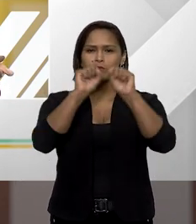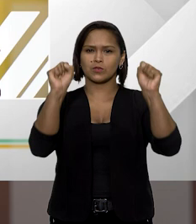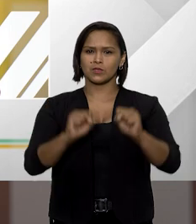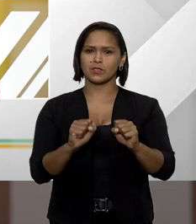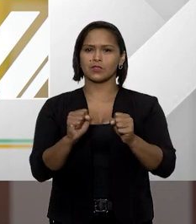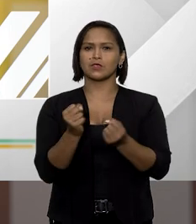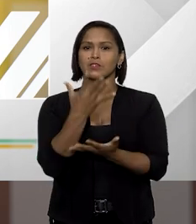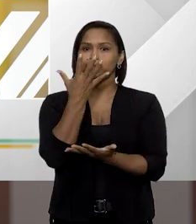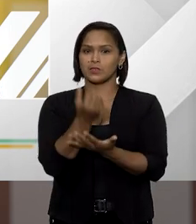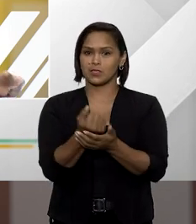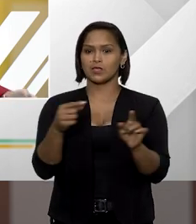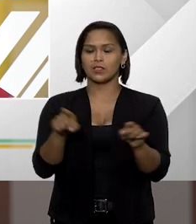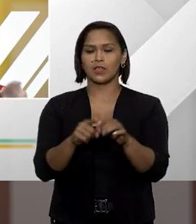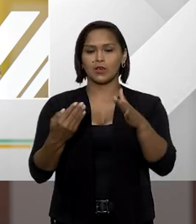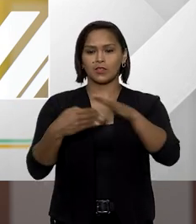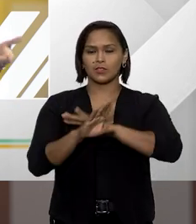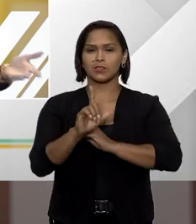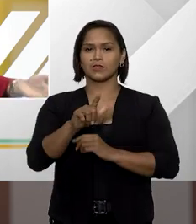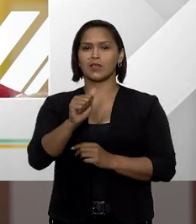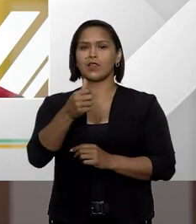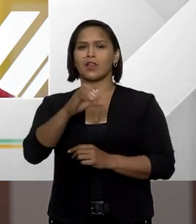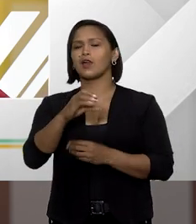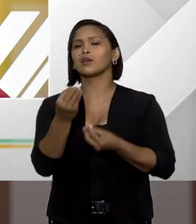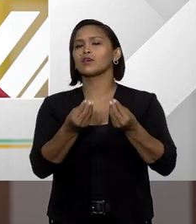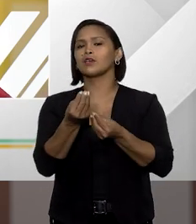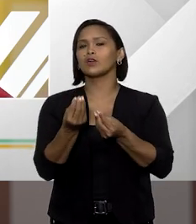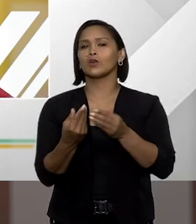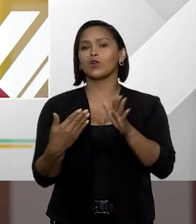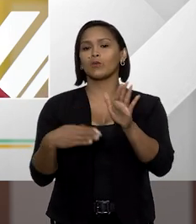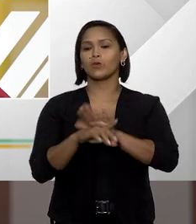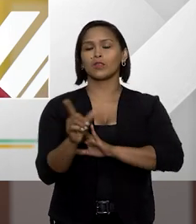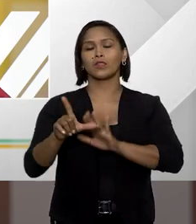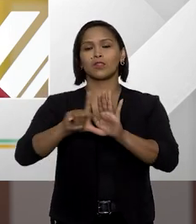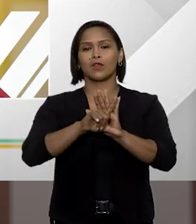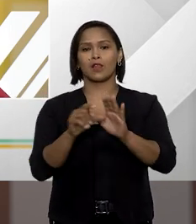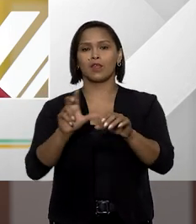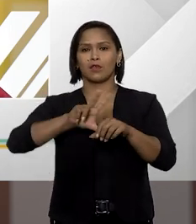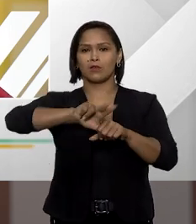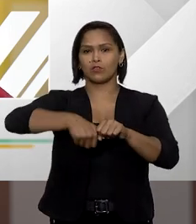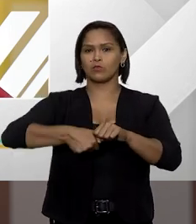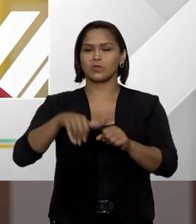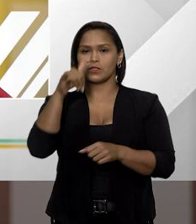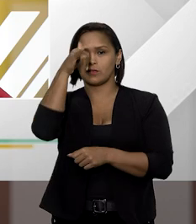sistema Compliance que está inserido na LAC e como estaria inserido na lei anticorrupção?